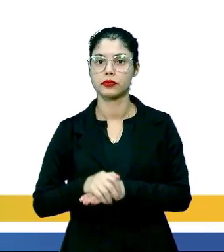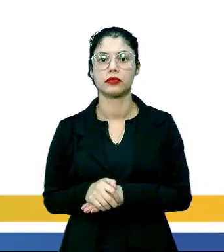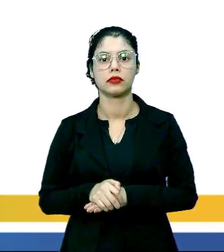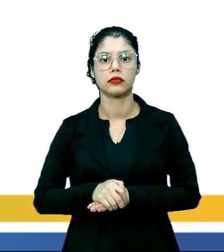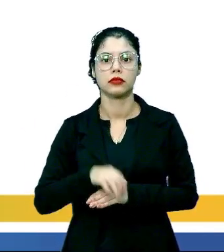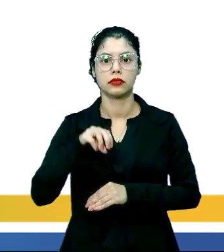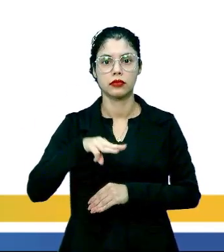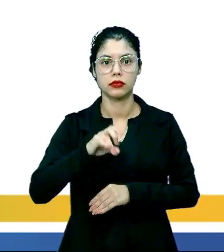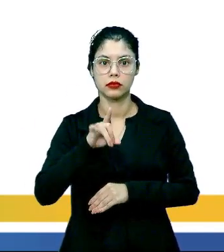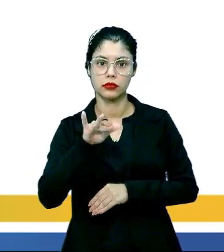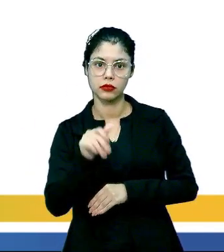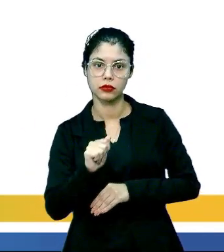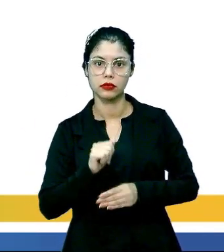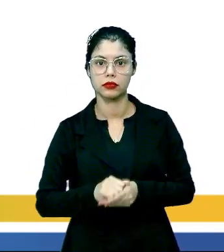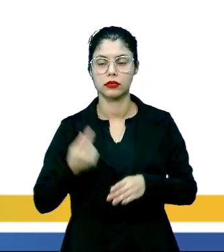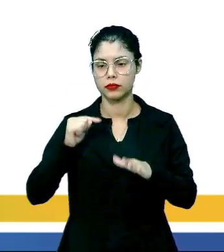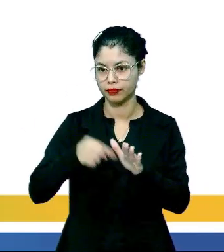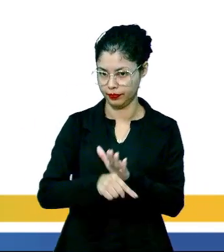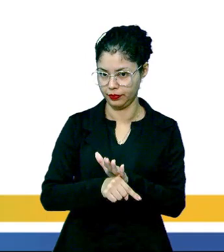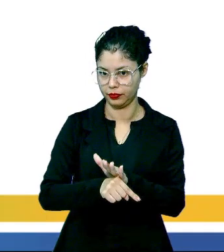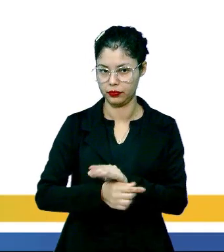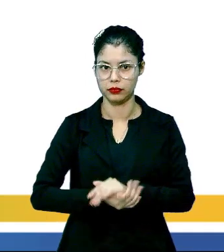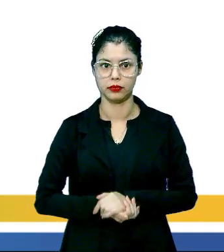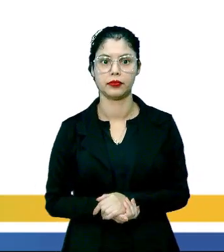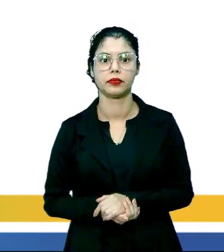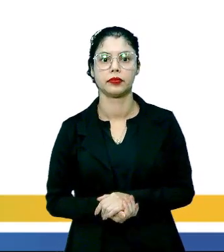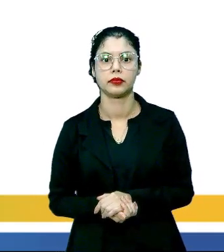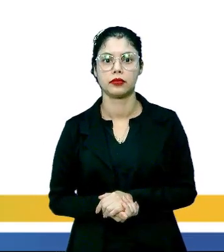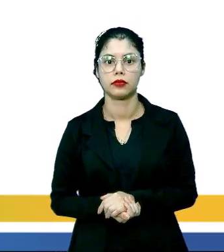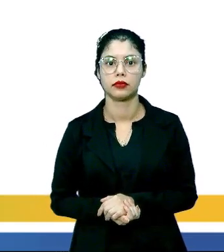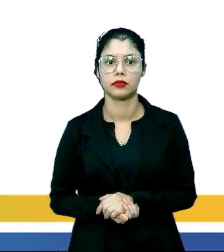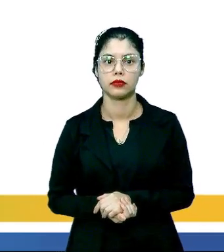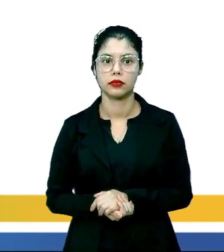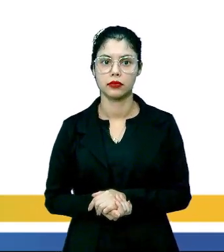e temos a medula renal, que é mais, né, internamente.